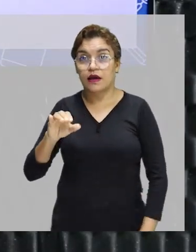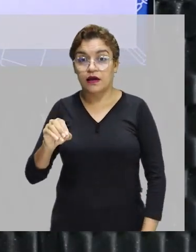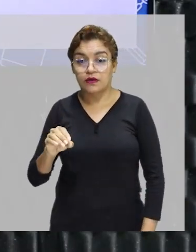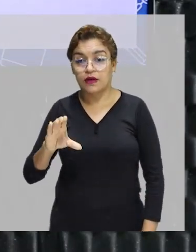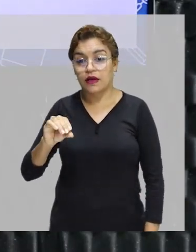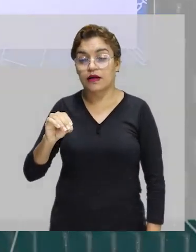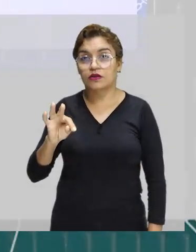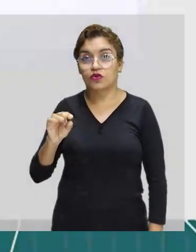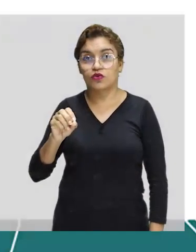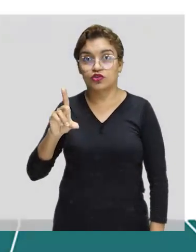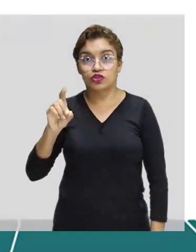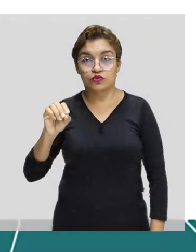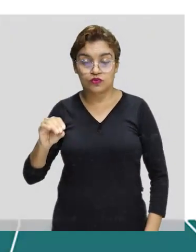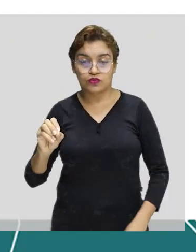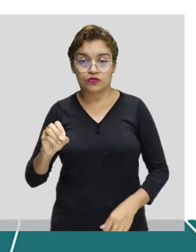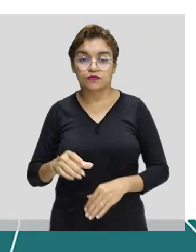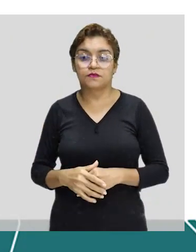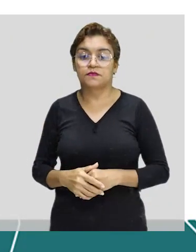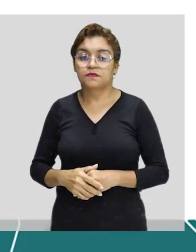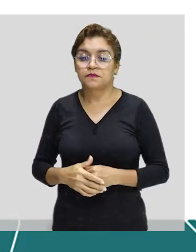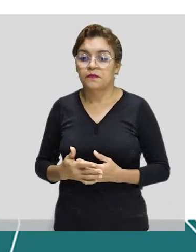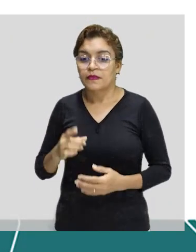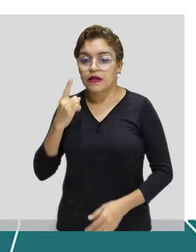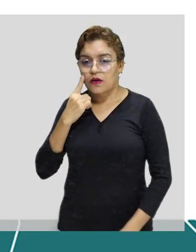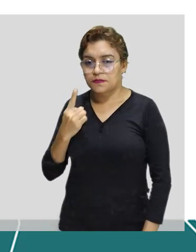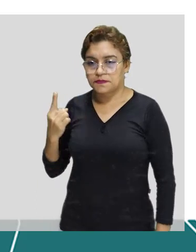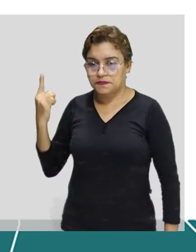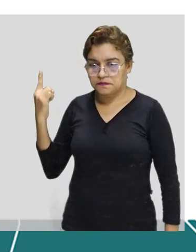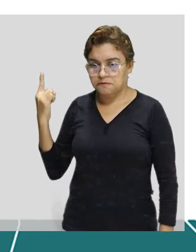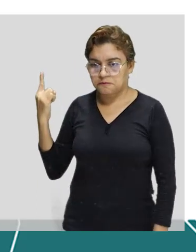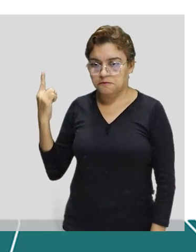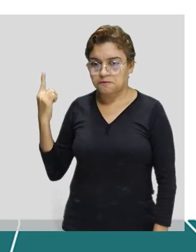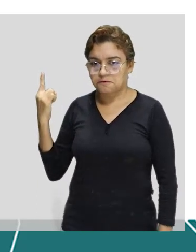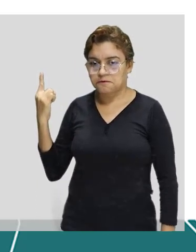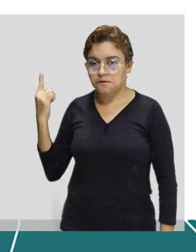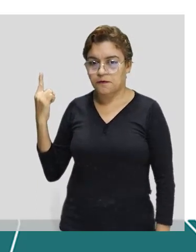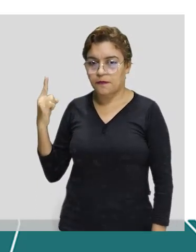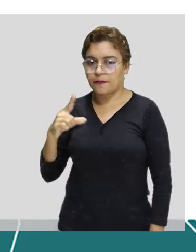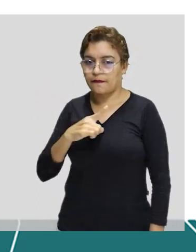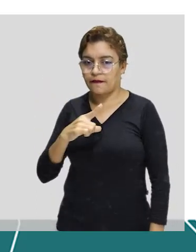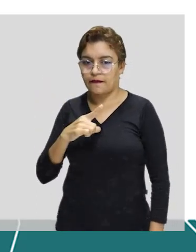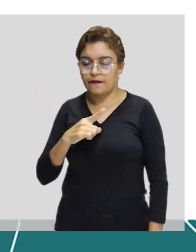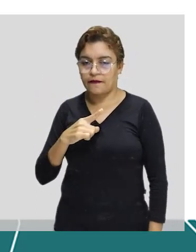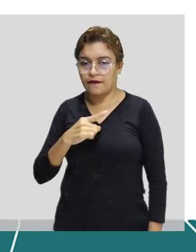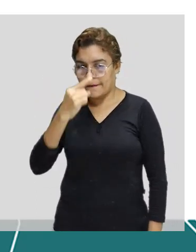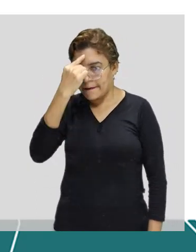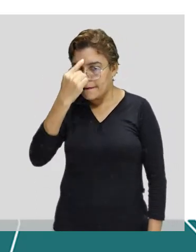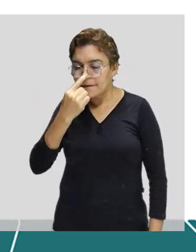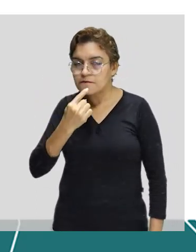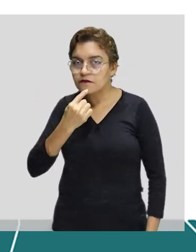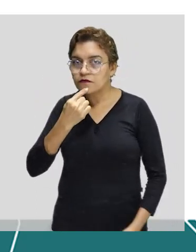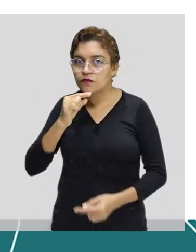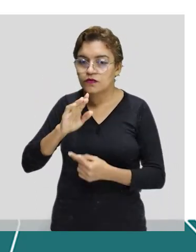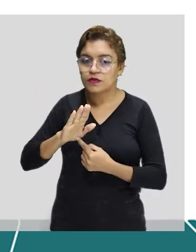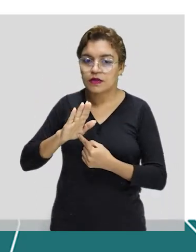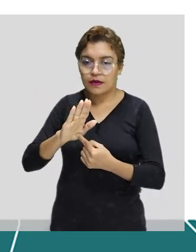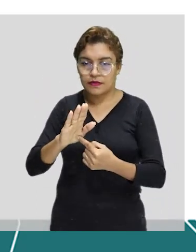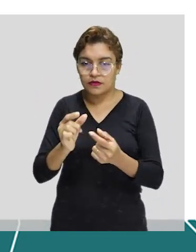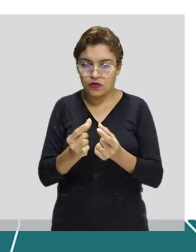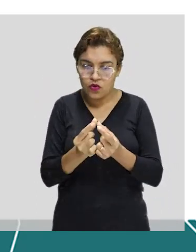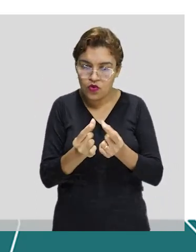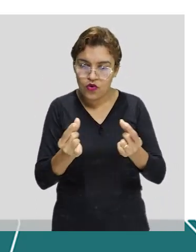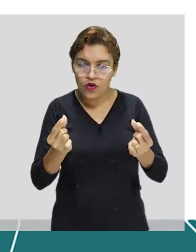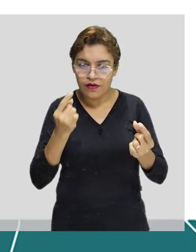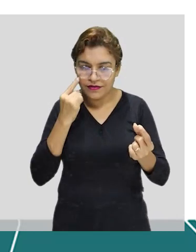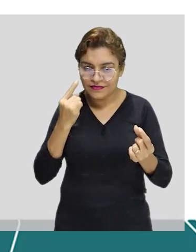catódicos, certo? Bom, aqui nós temos, turminha, na tela, uma figura que representa essa ampola de